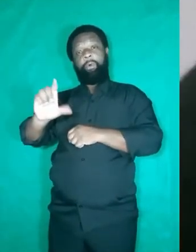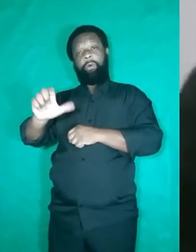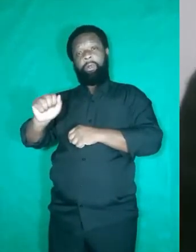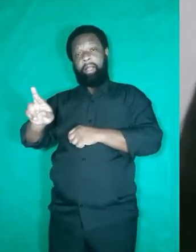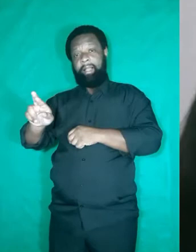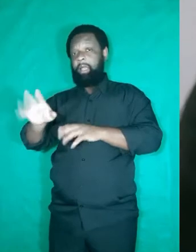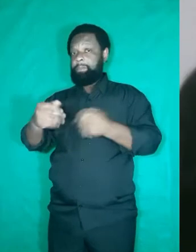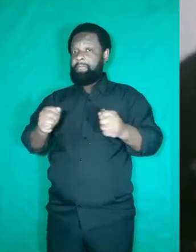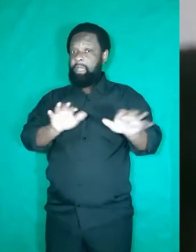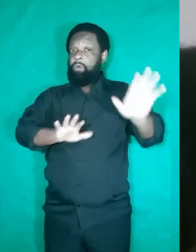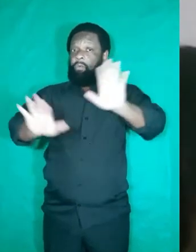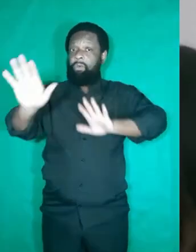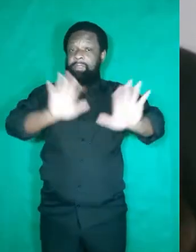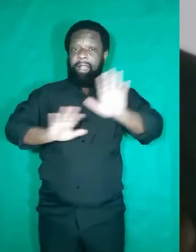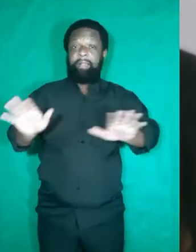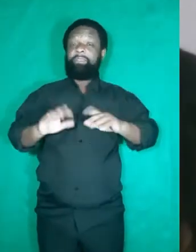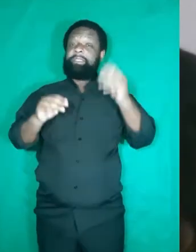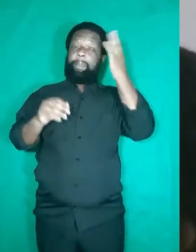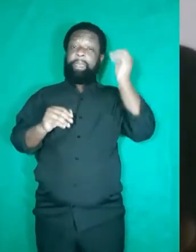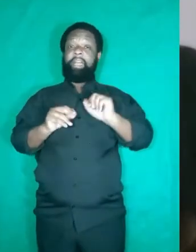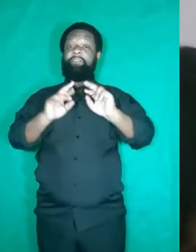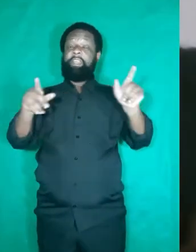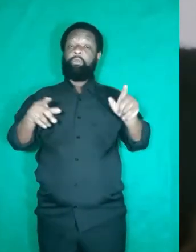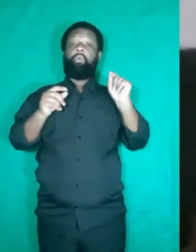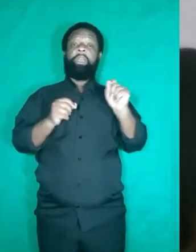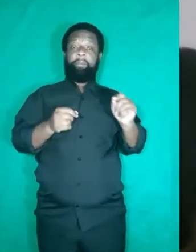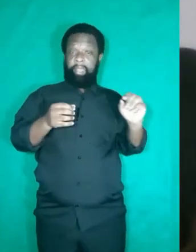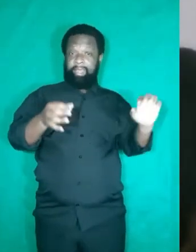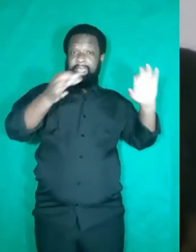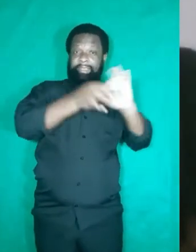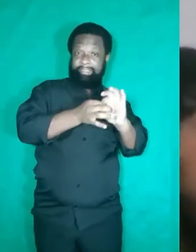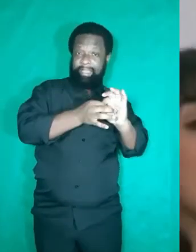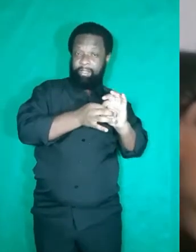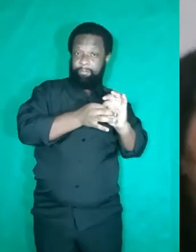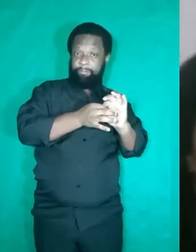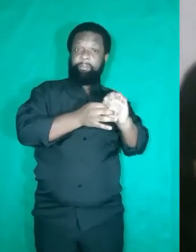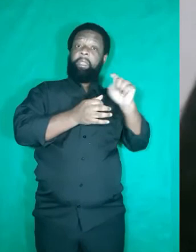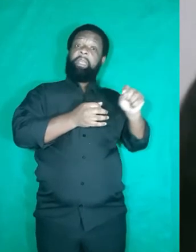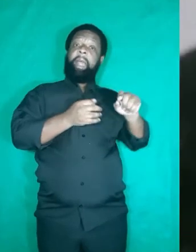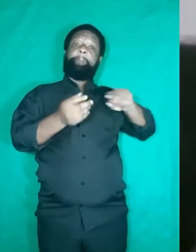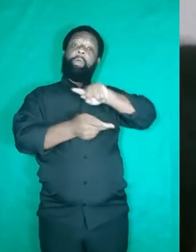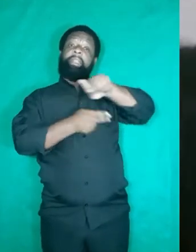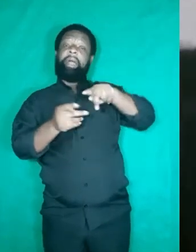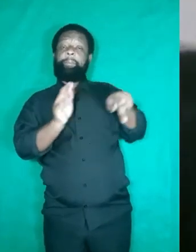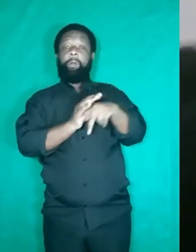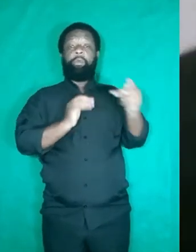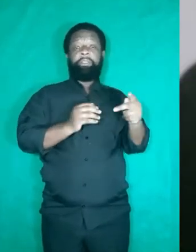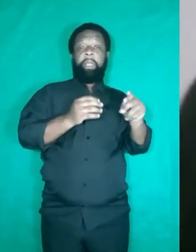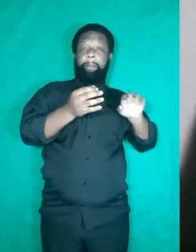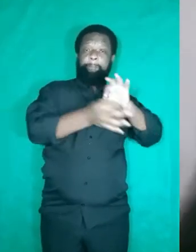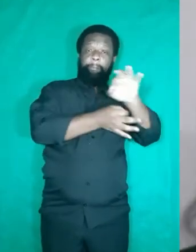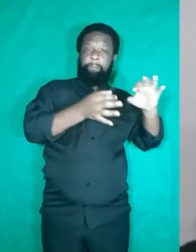essa diferença da definição do que é uma ligação, do que é a polaridade da ligação e do que é